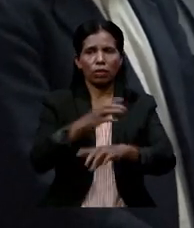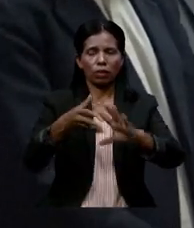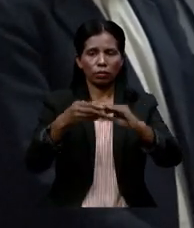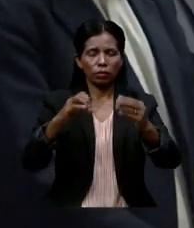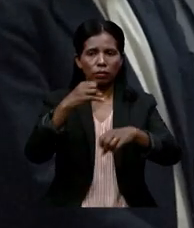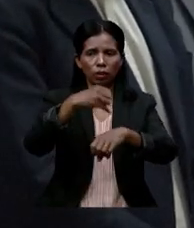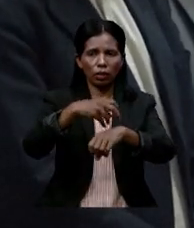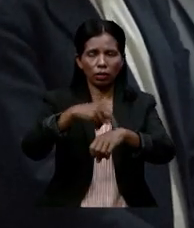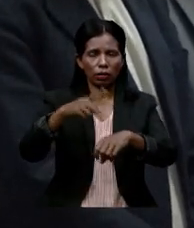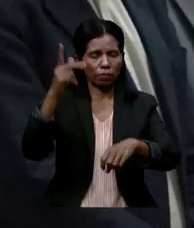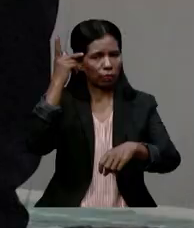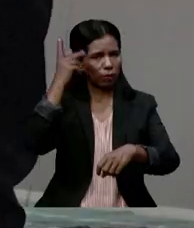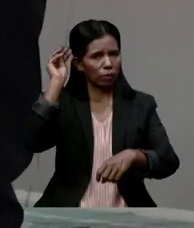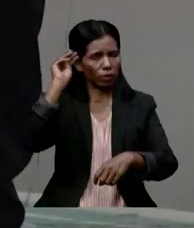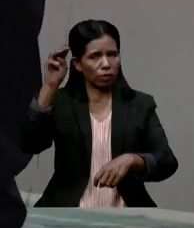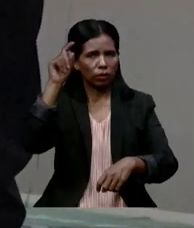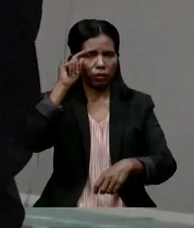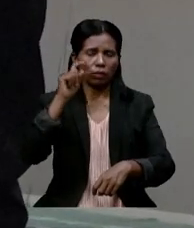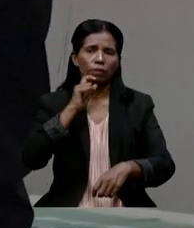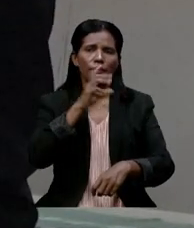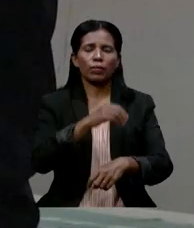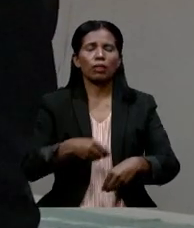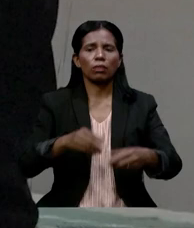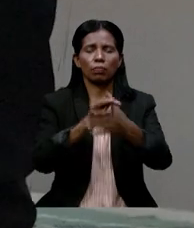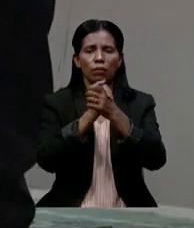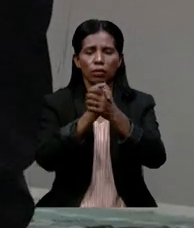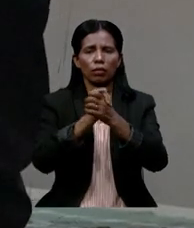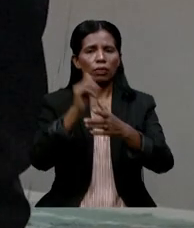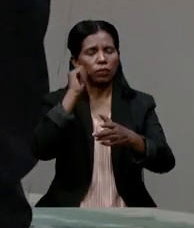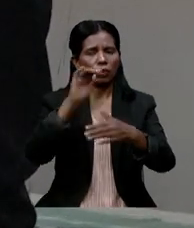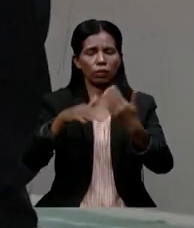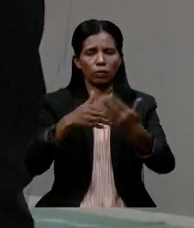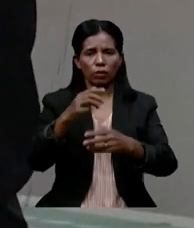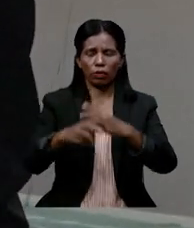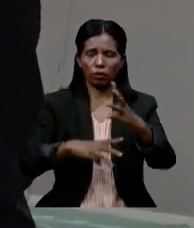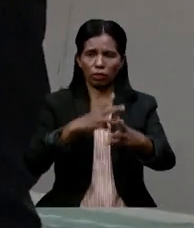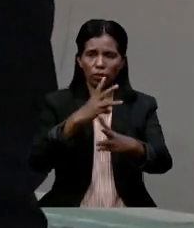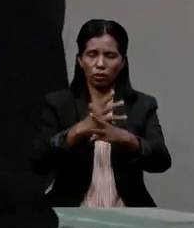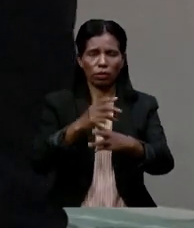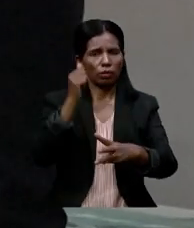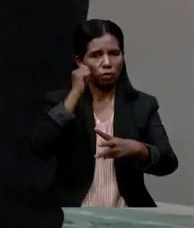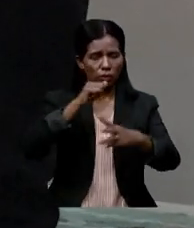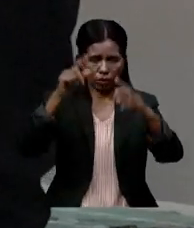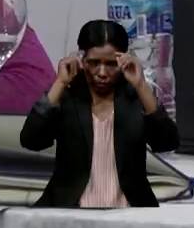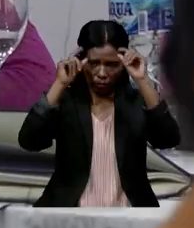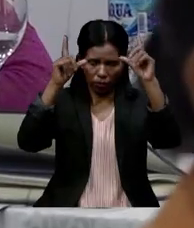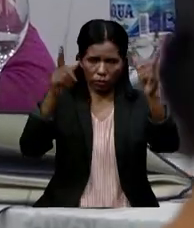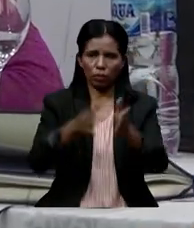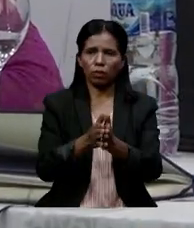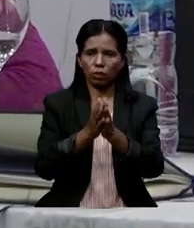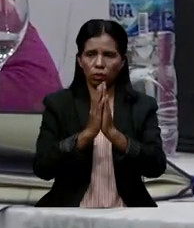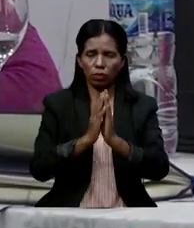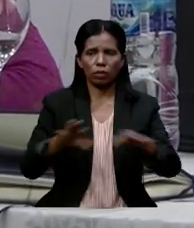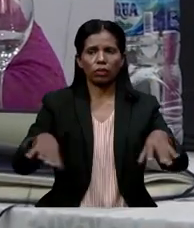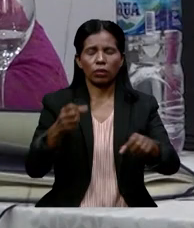bafeto ne primeiro ministro Kairala Sanana Guzmão fo parabéns bafeto sira ihe mundu liu-liu bafeto Timor-Leste no husu atu hakas